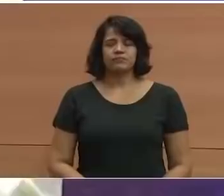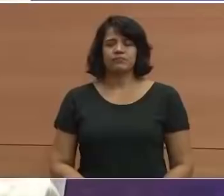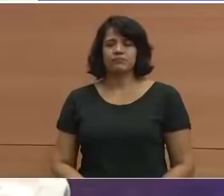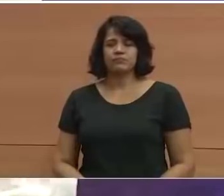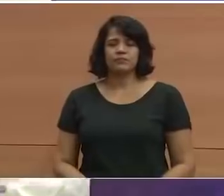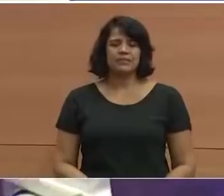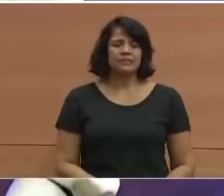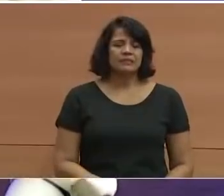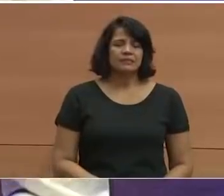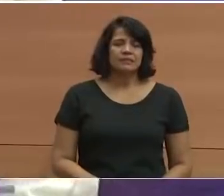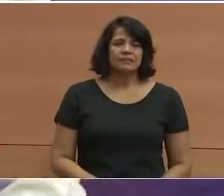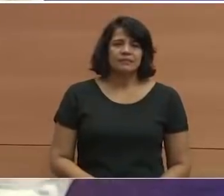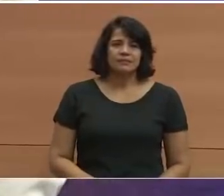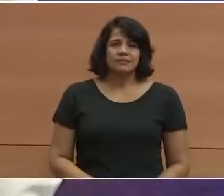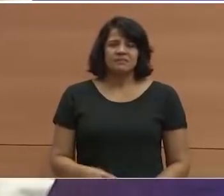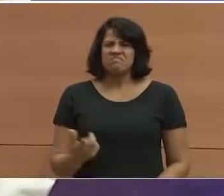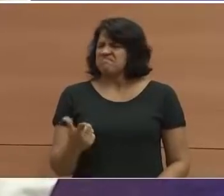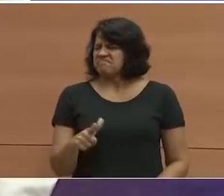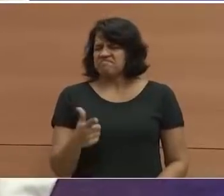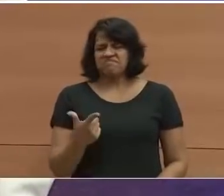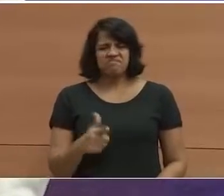Não